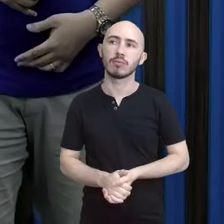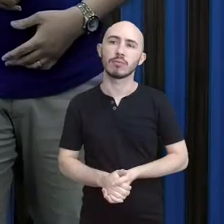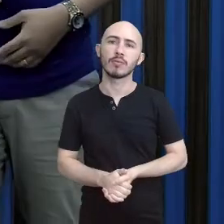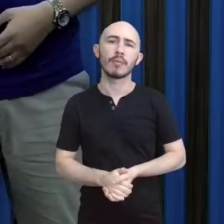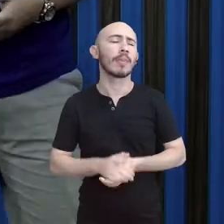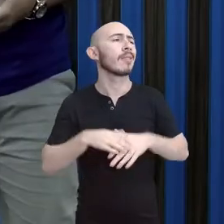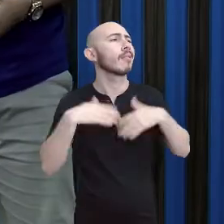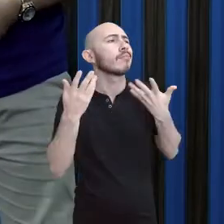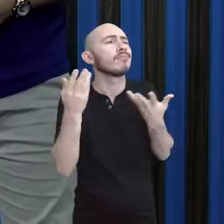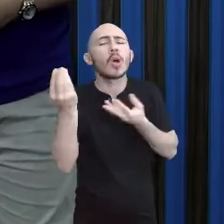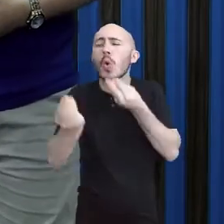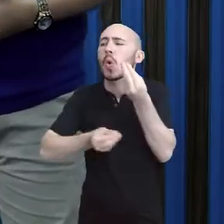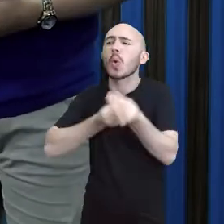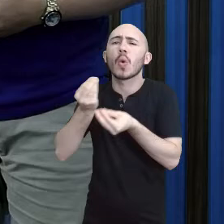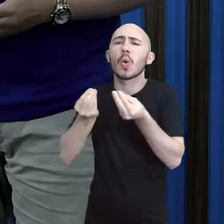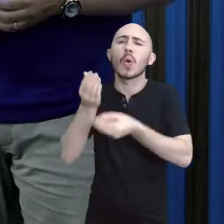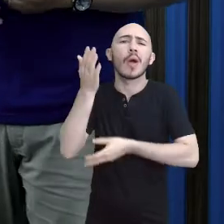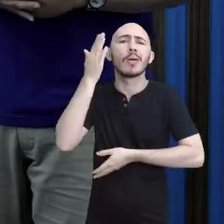sei que é you